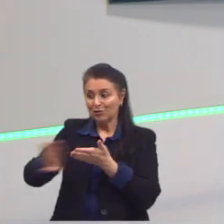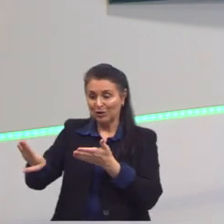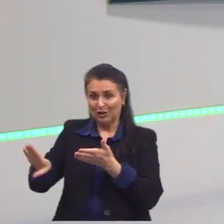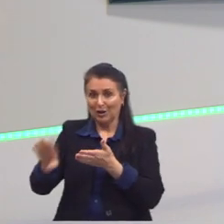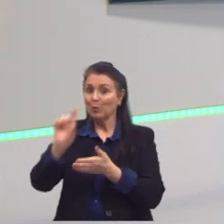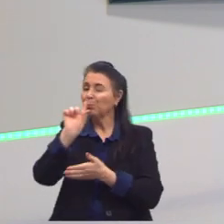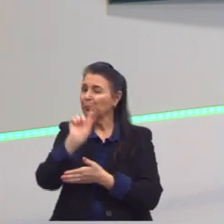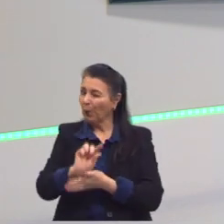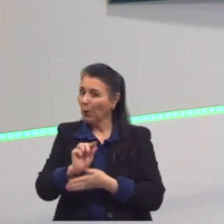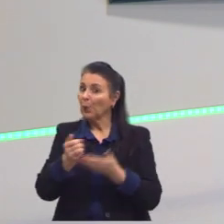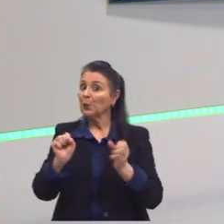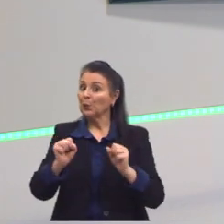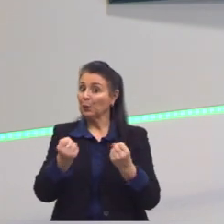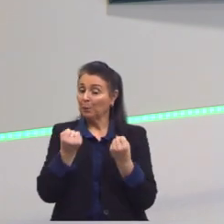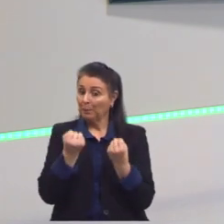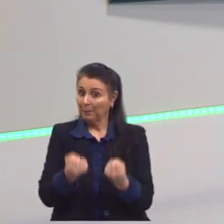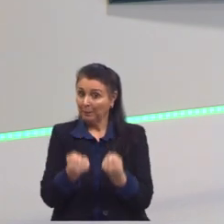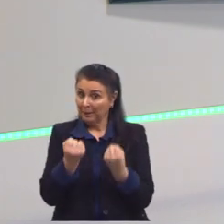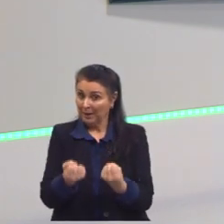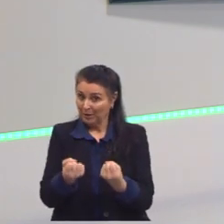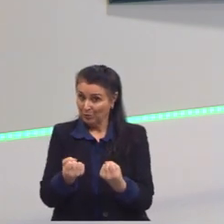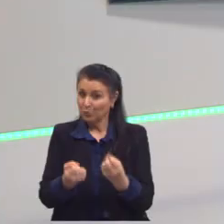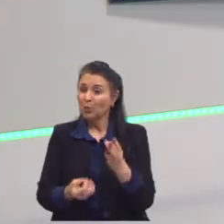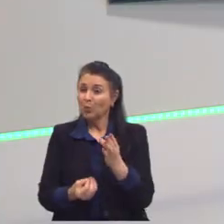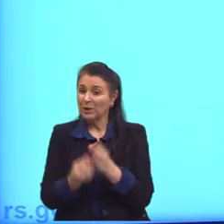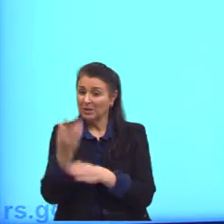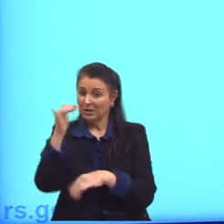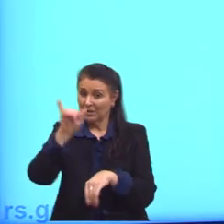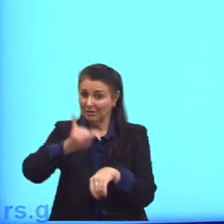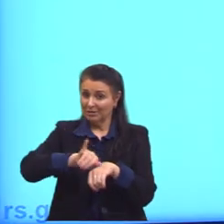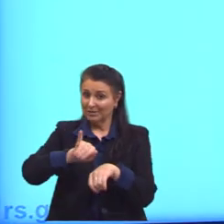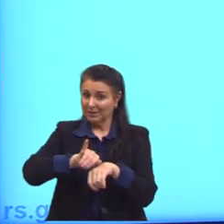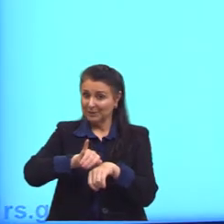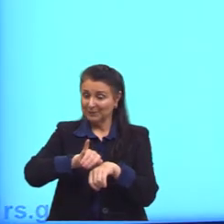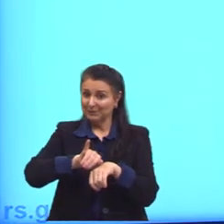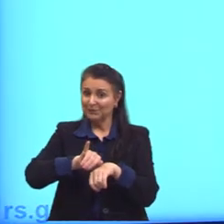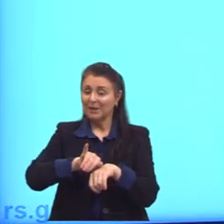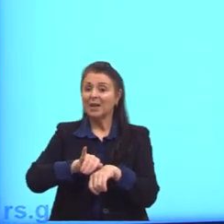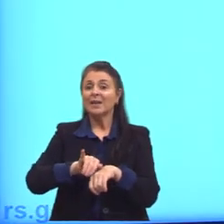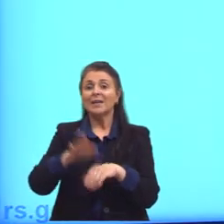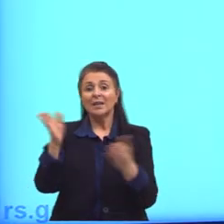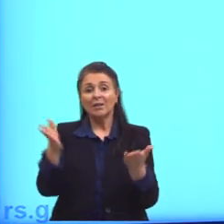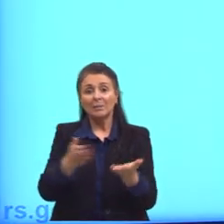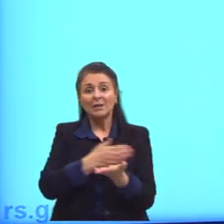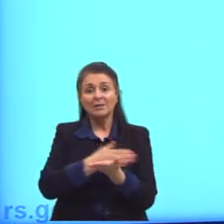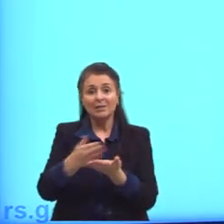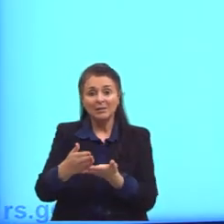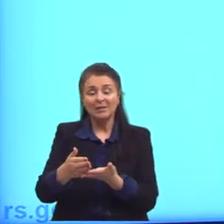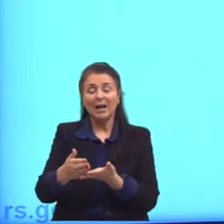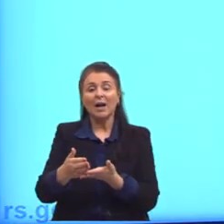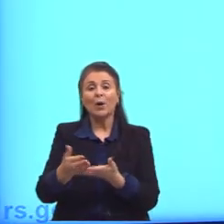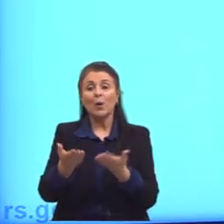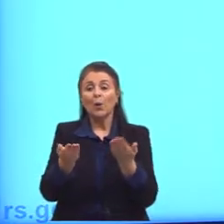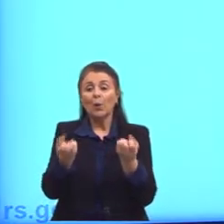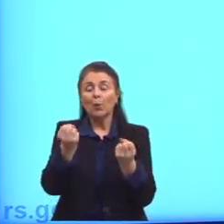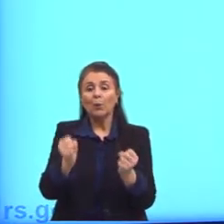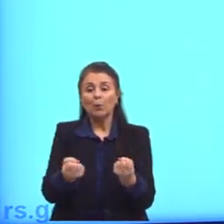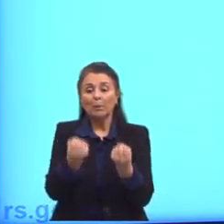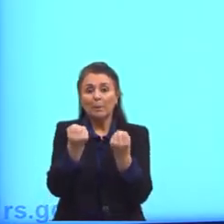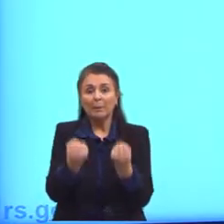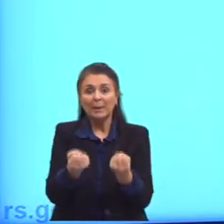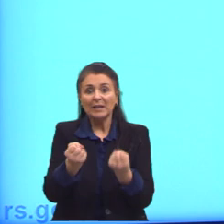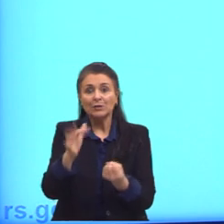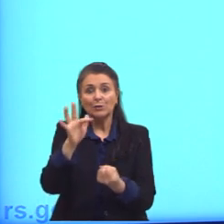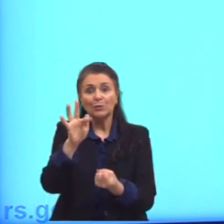Peso original desses objetos e colocar né o peso do fluido que deslocou para